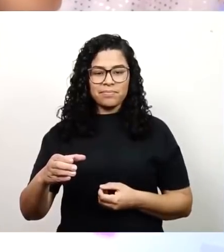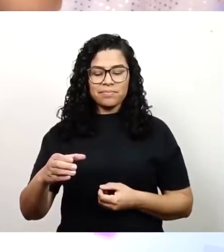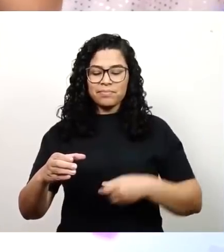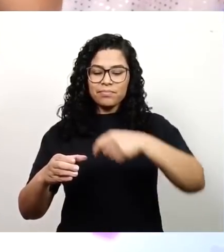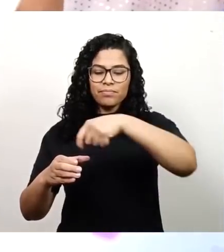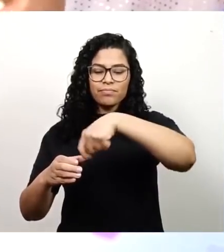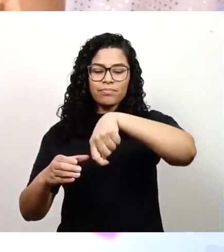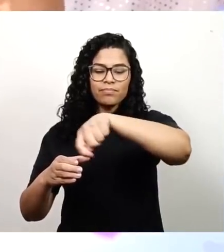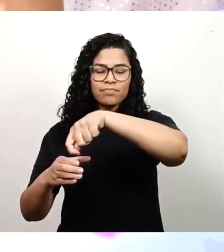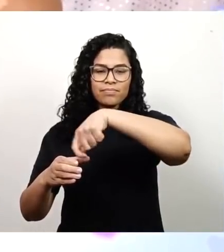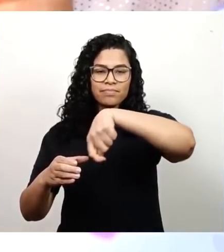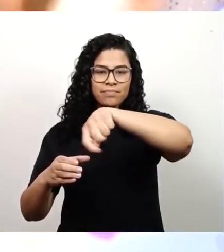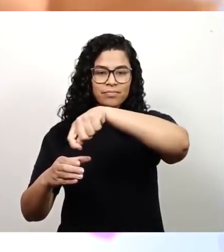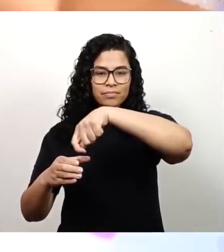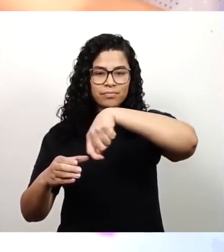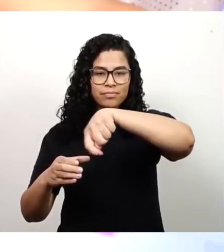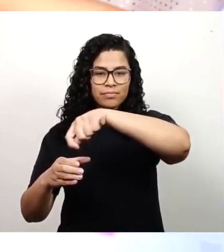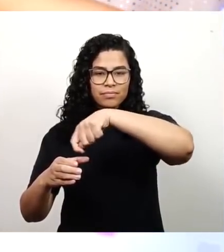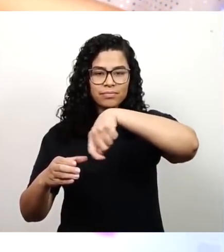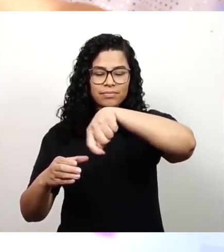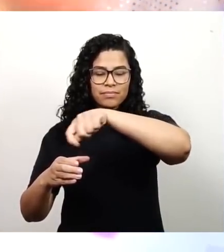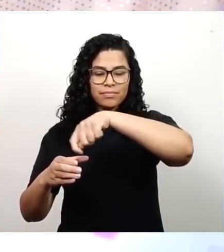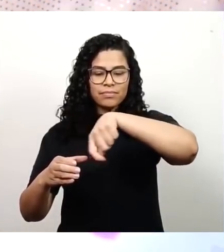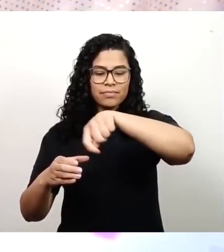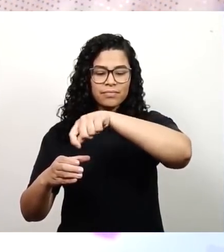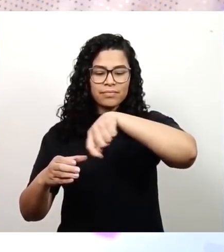aproximadamente uma colher de cola.